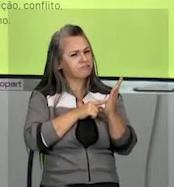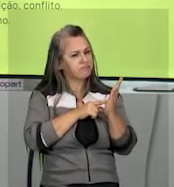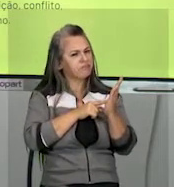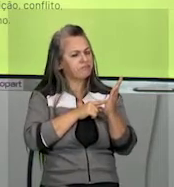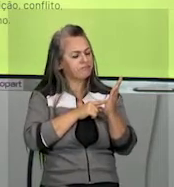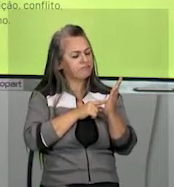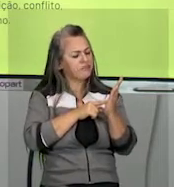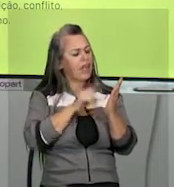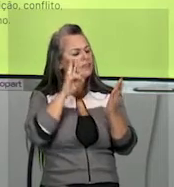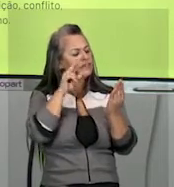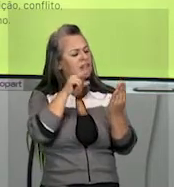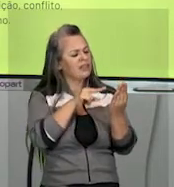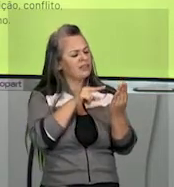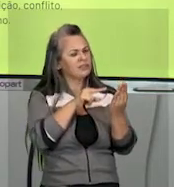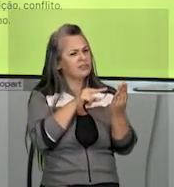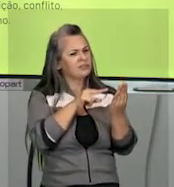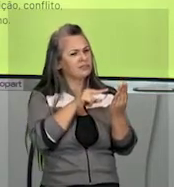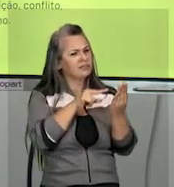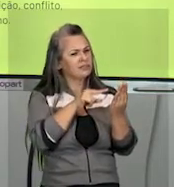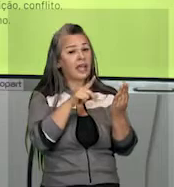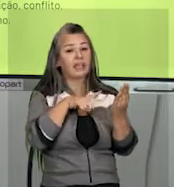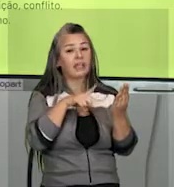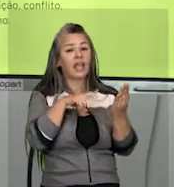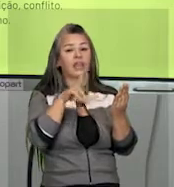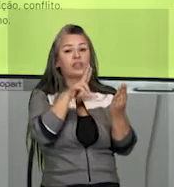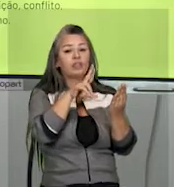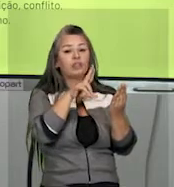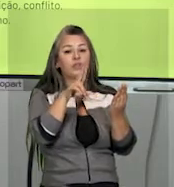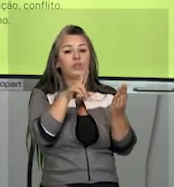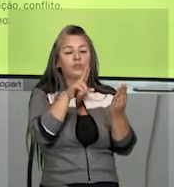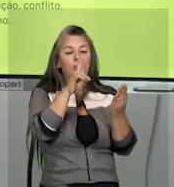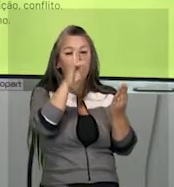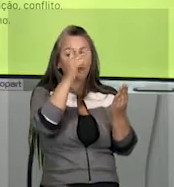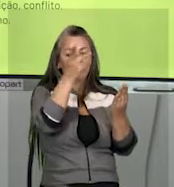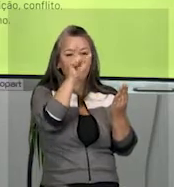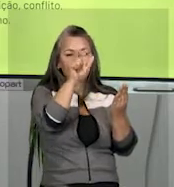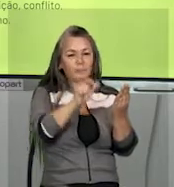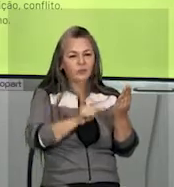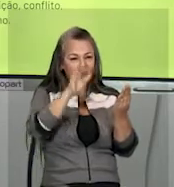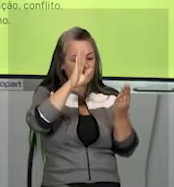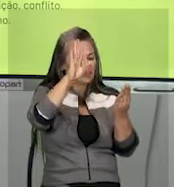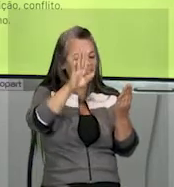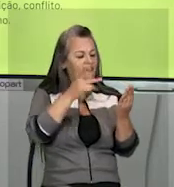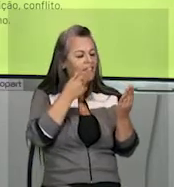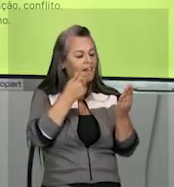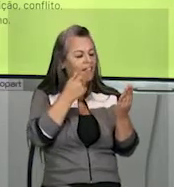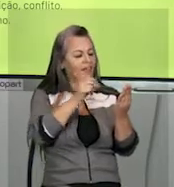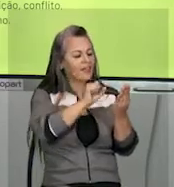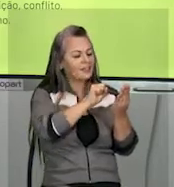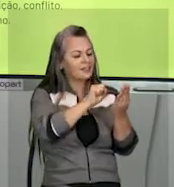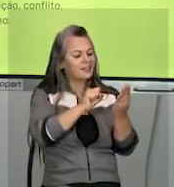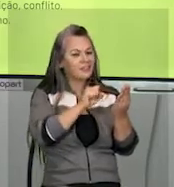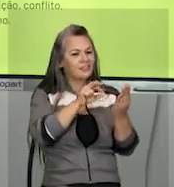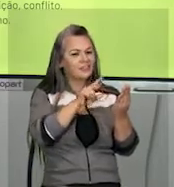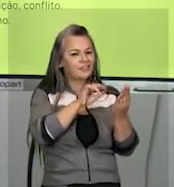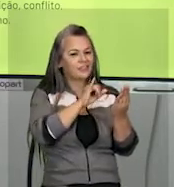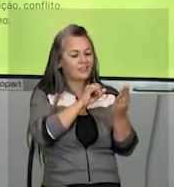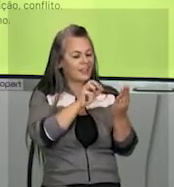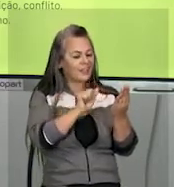aparece assim, debaixo do nome do ator ou do personagem. Sorria, faça cara de